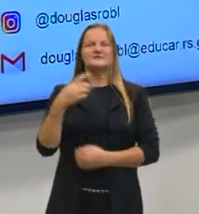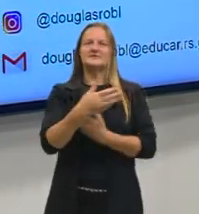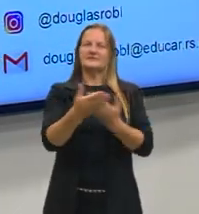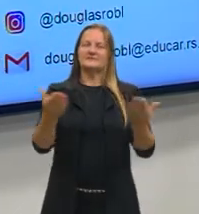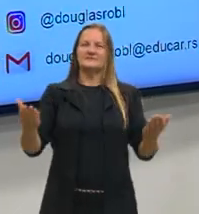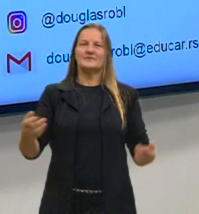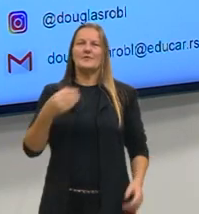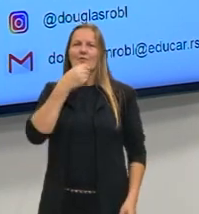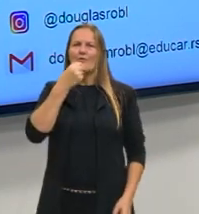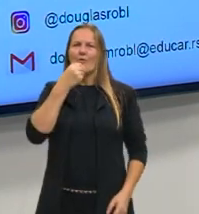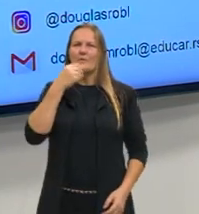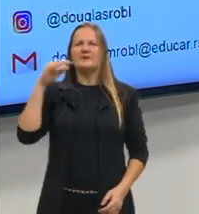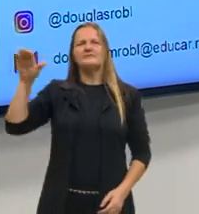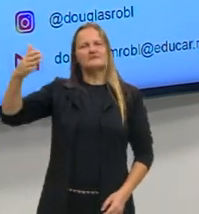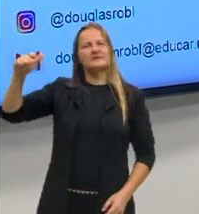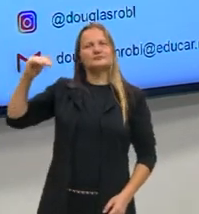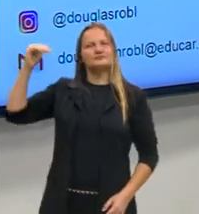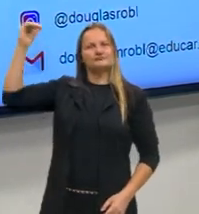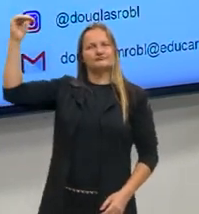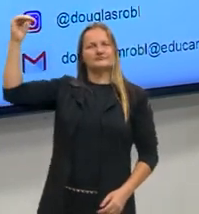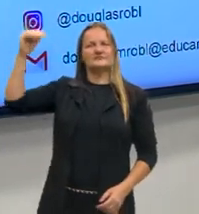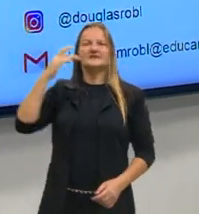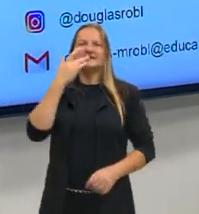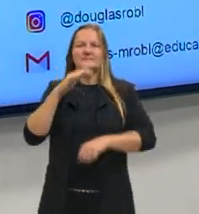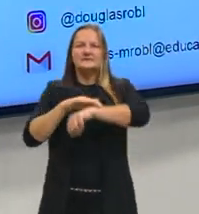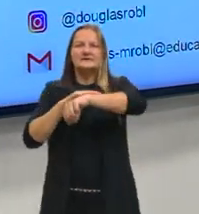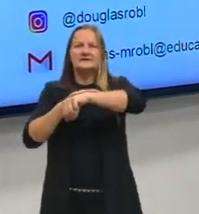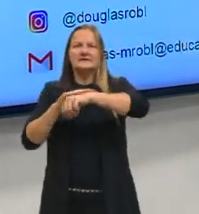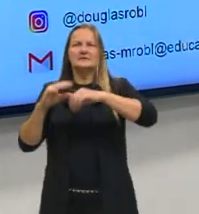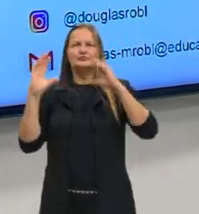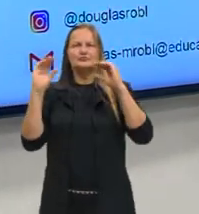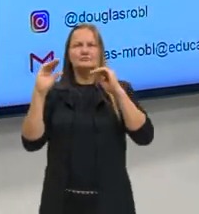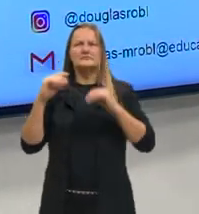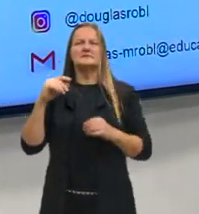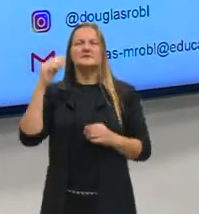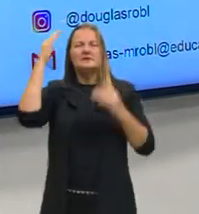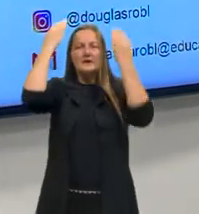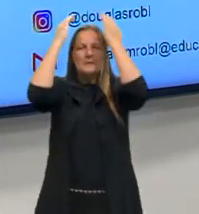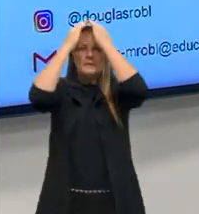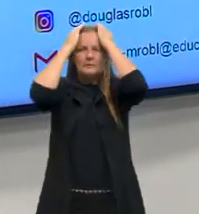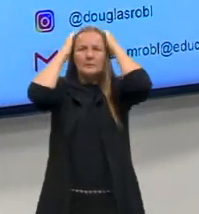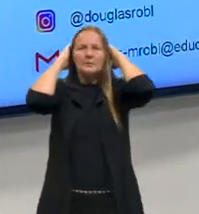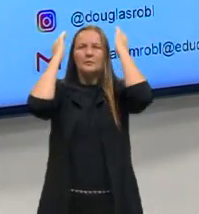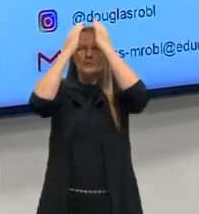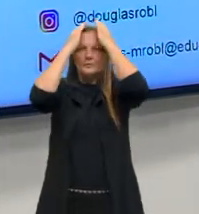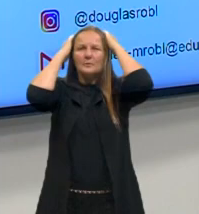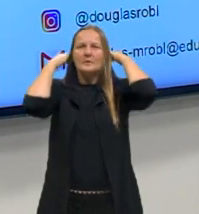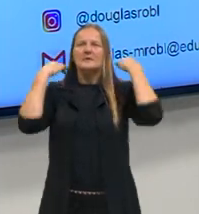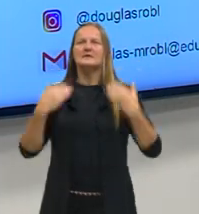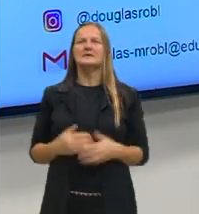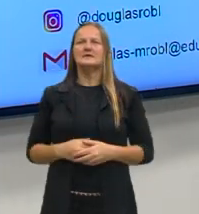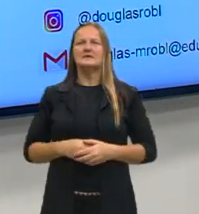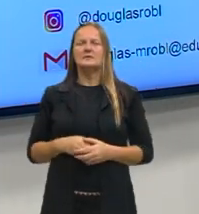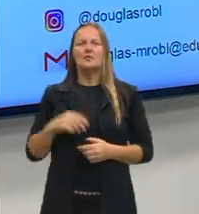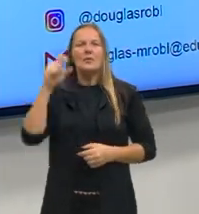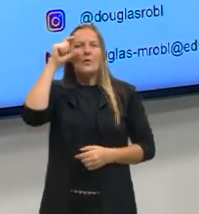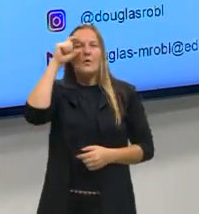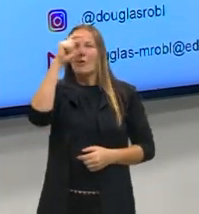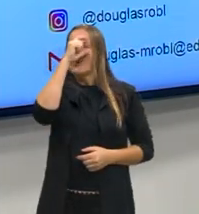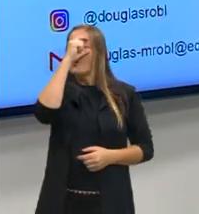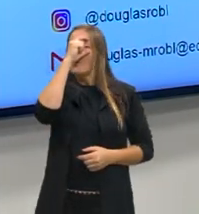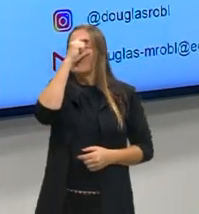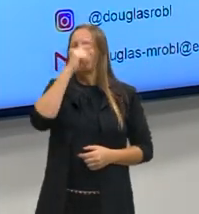sou um homem de estatura média branco da pele escura cabelos curtos certo uso